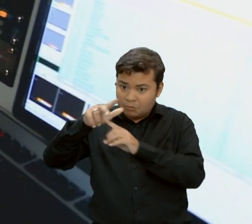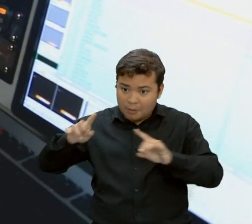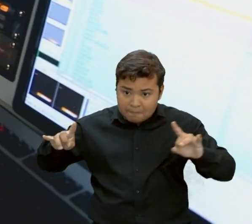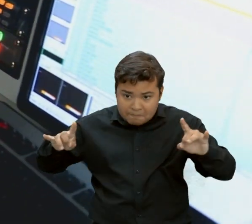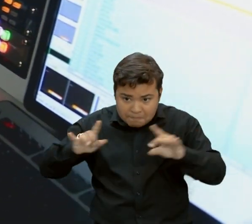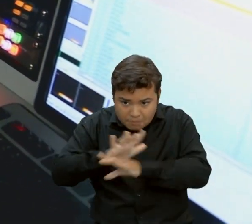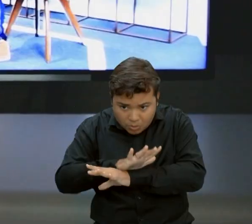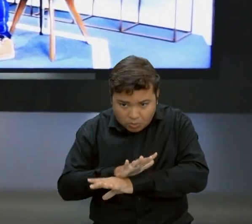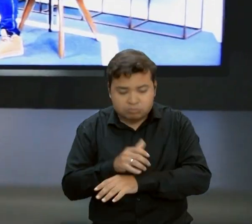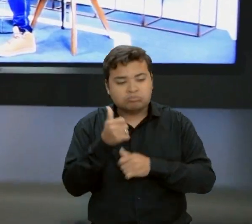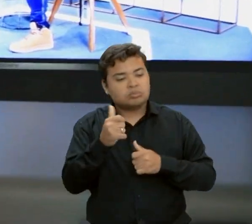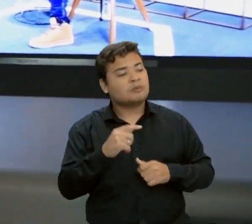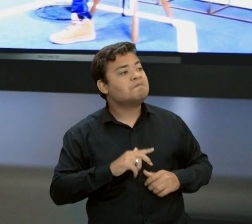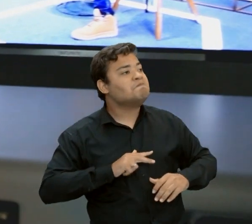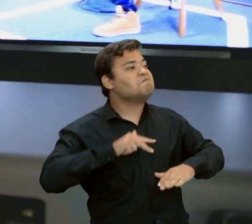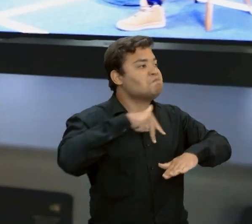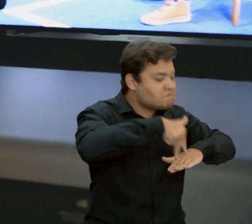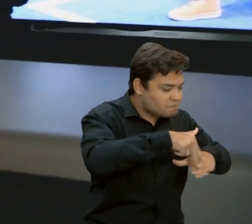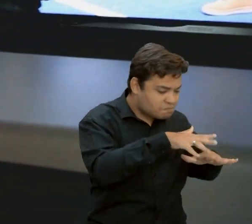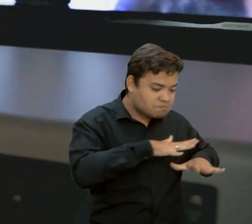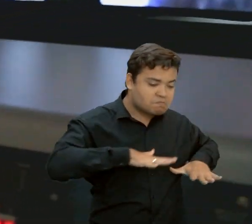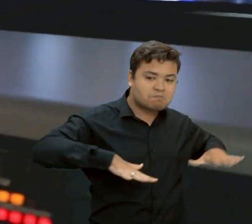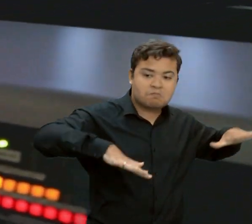para conferir se realmente